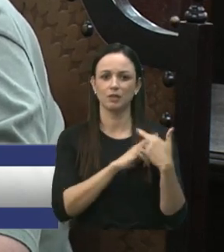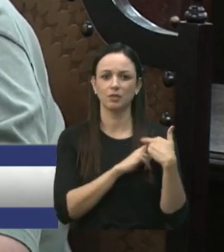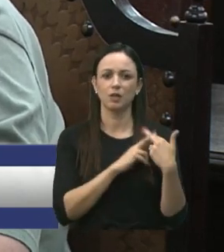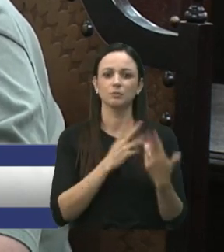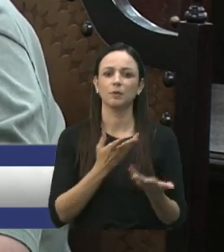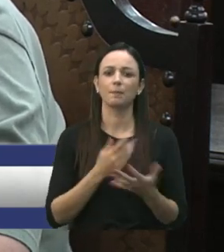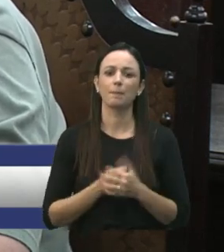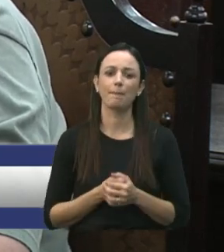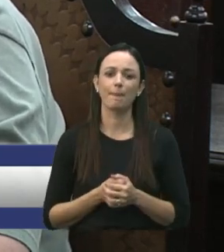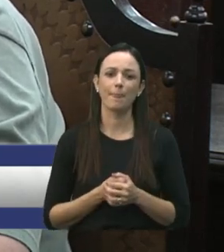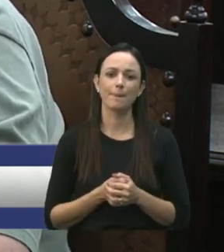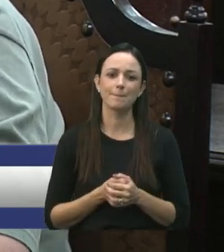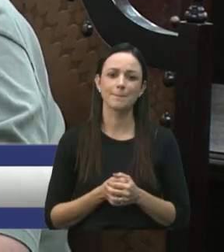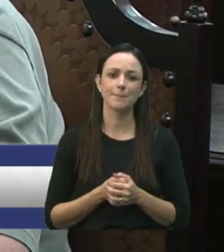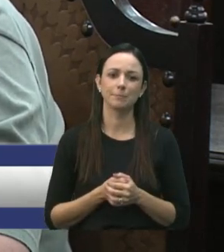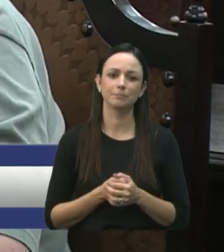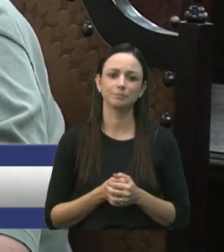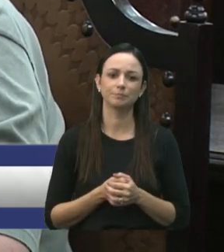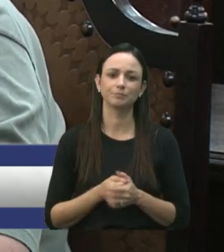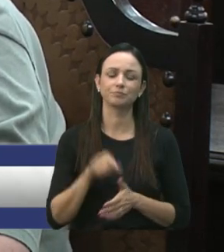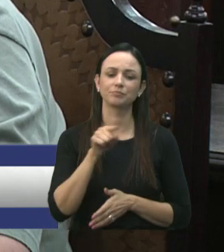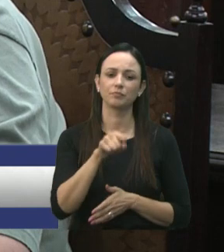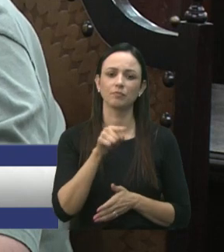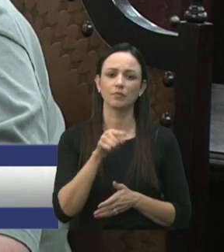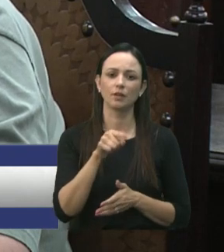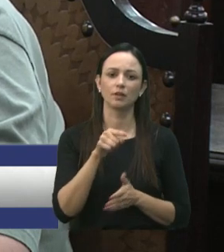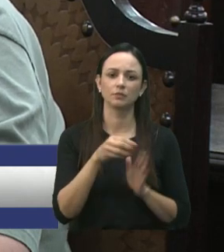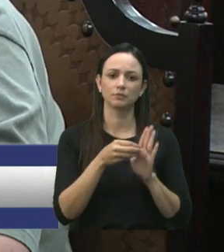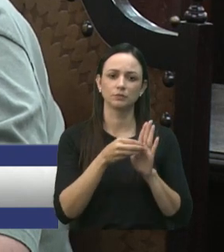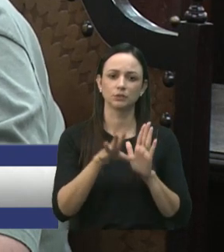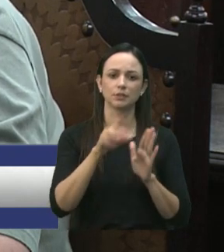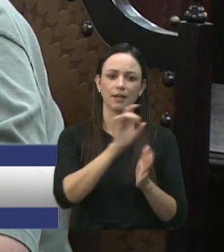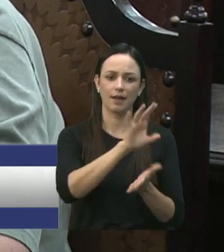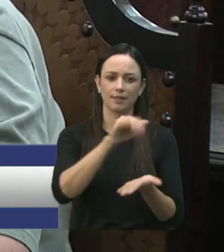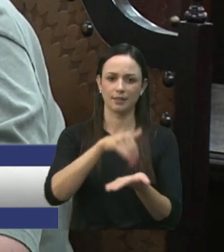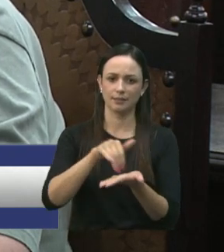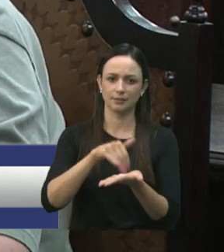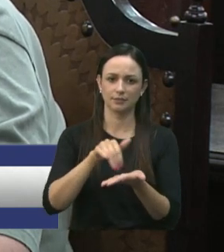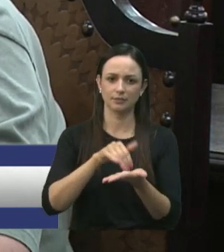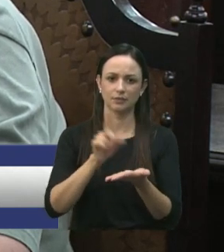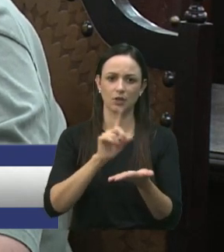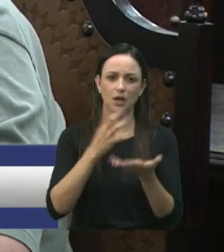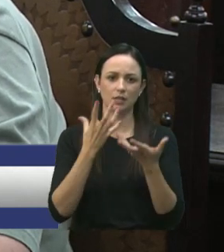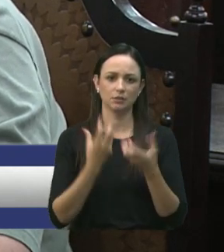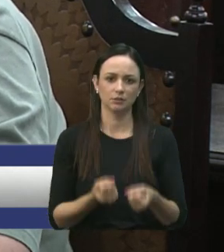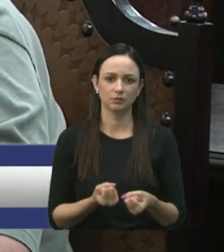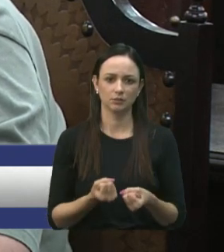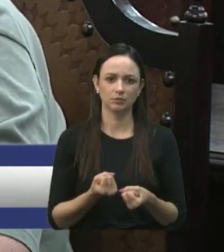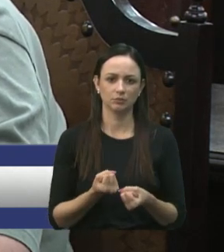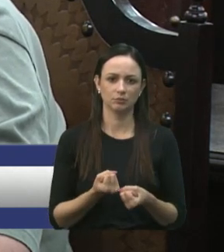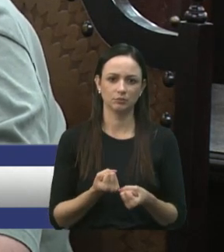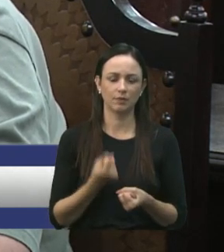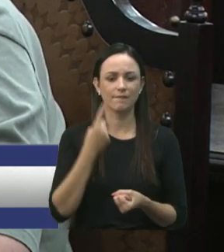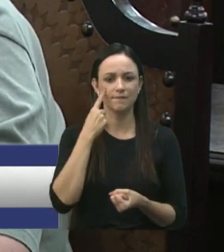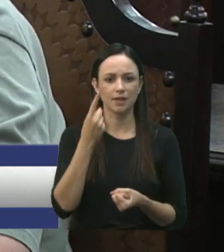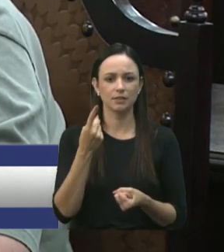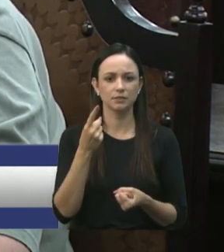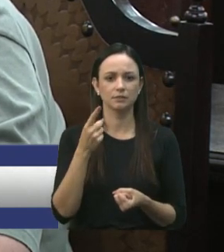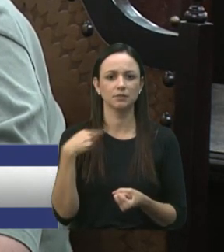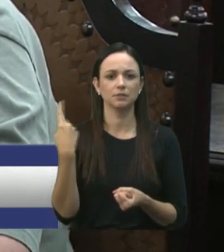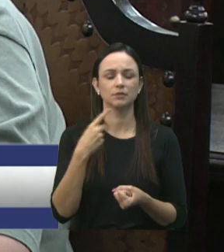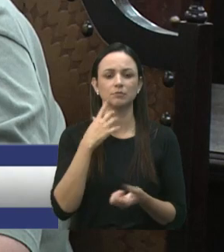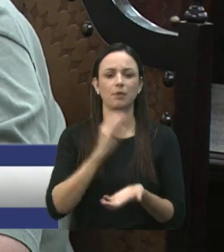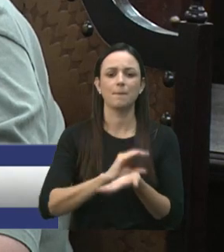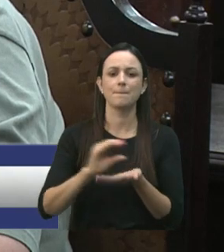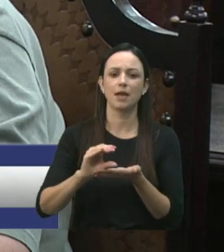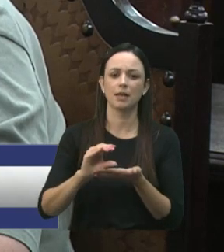responsabilizado, encaminhar essas indicações dos secretários que não foram aceitas, para a gente ver se através das nossas emendas, a